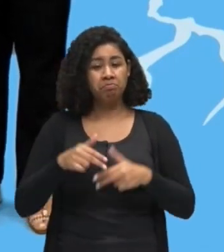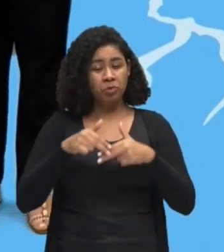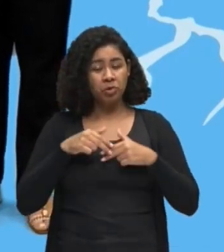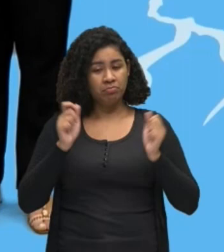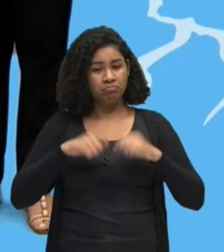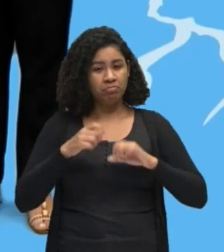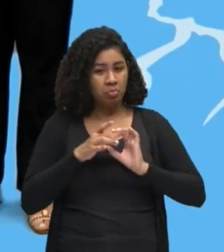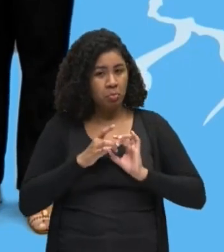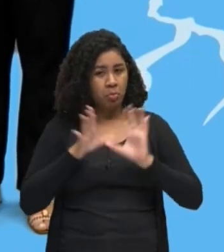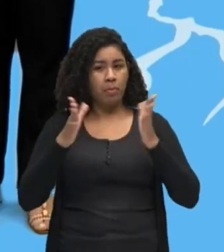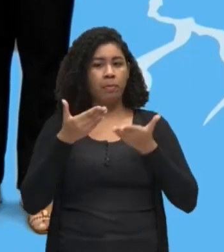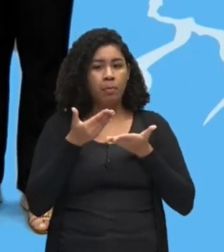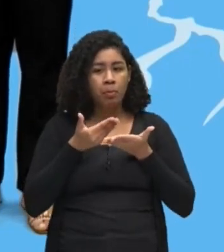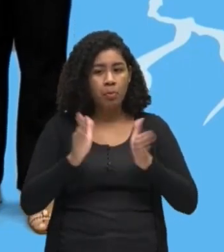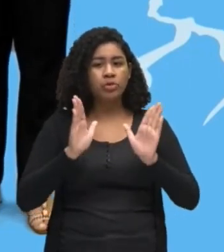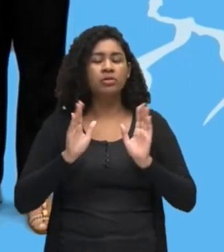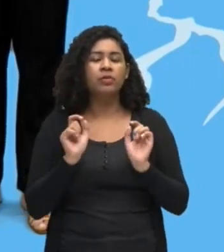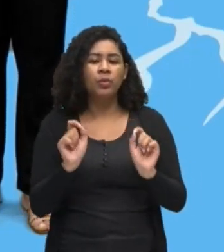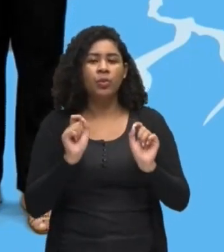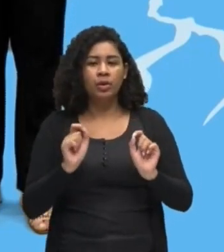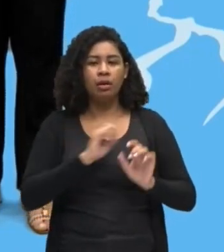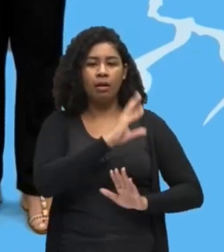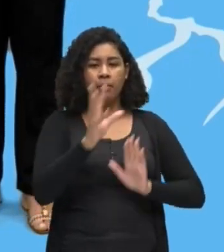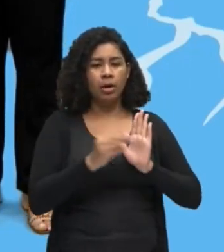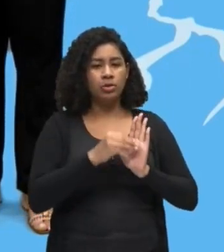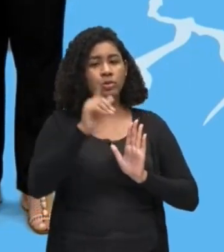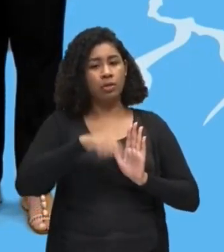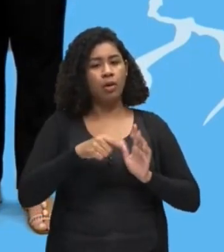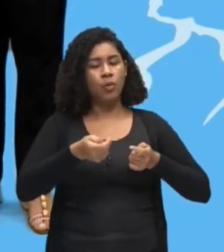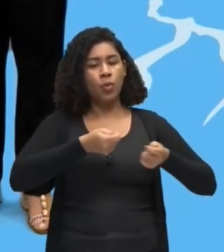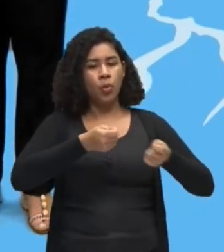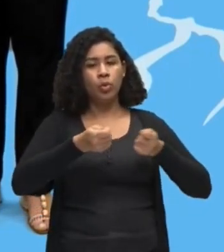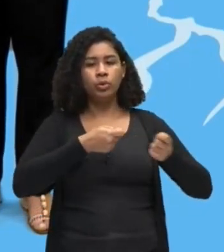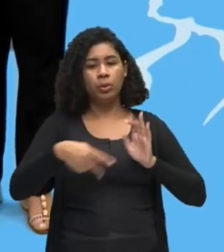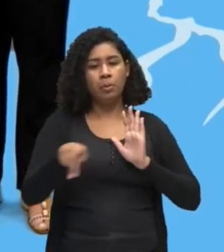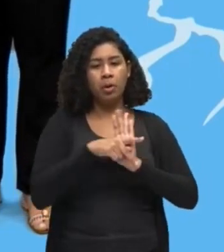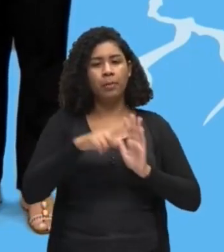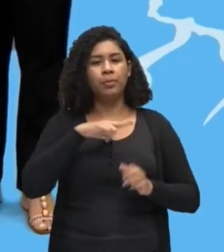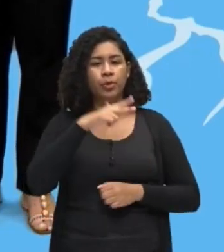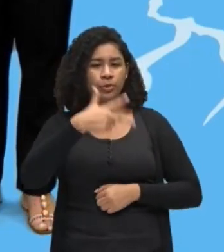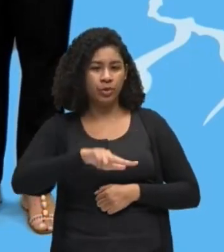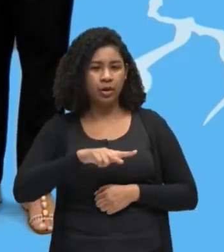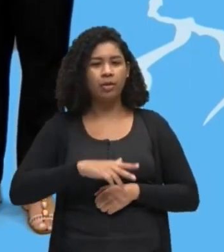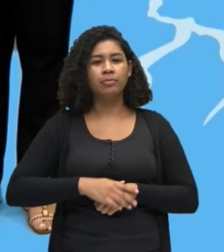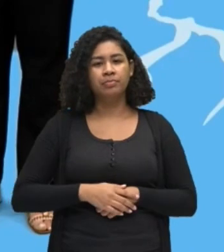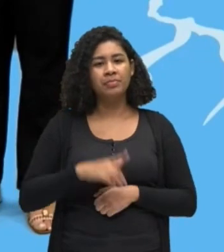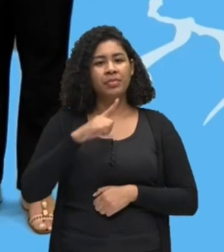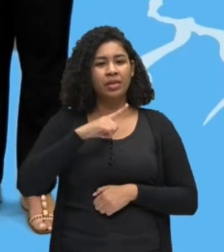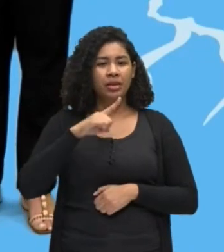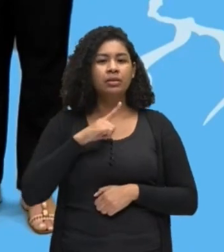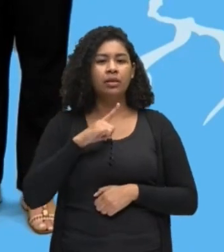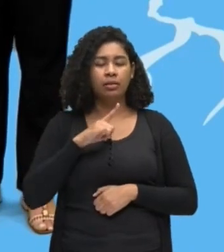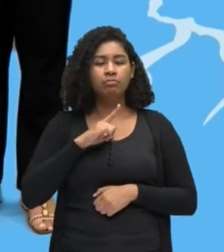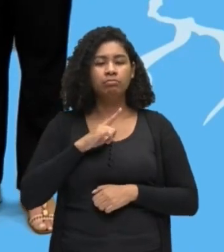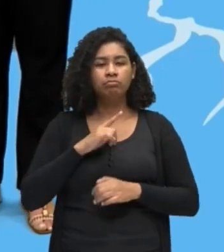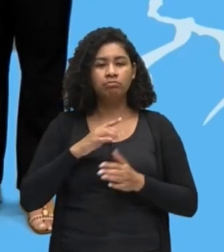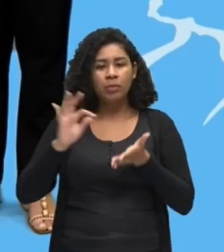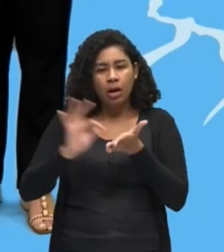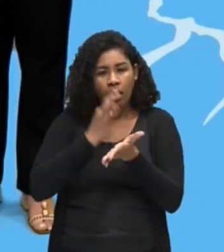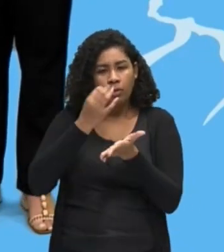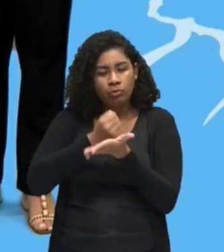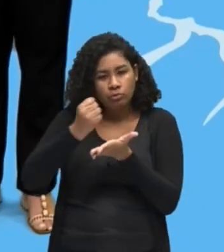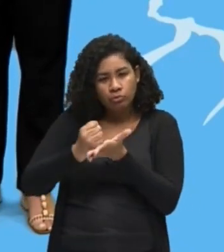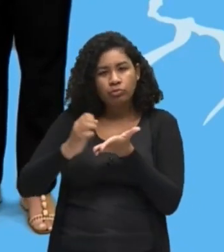que a Amazônia passasse a ser um domínio legítimo de Portugal, reconhecido pelos Tratados de Madrid em